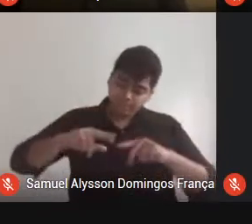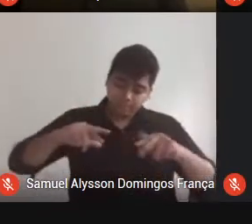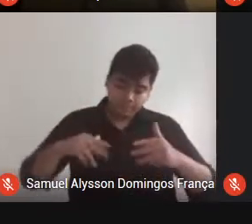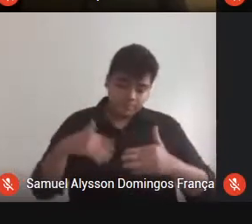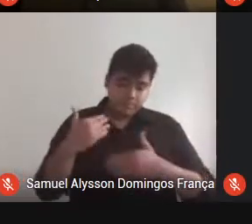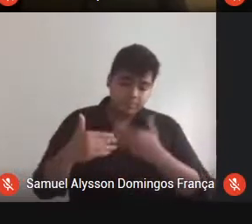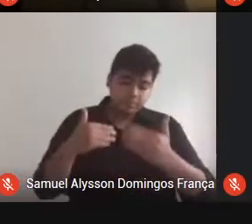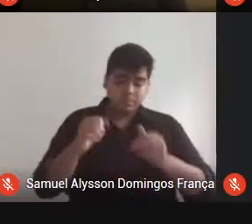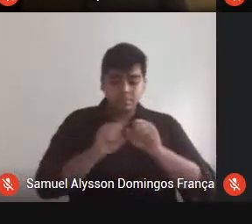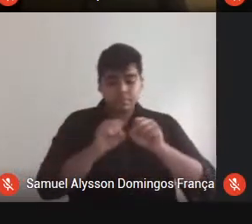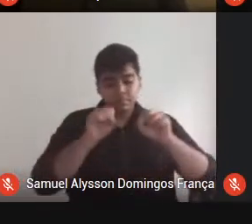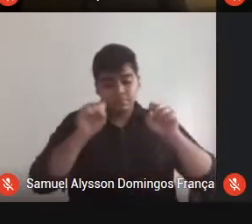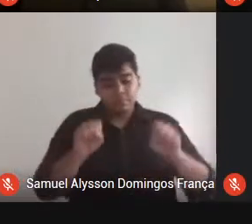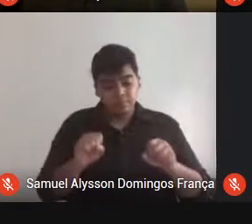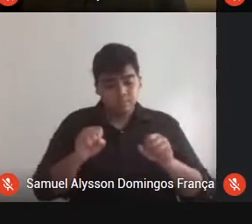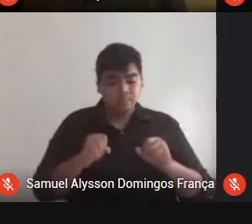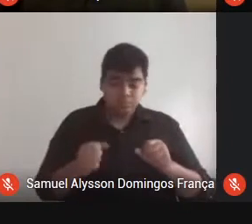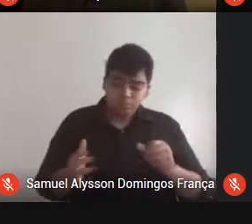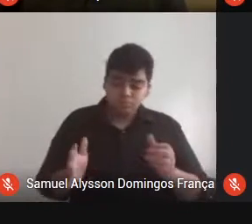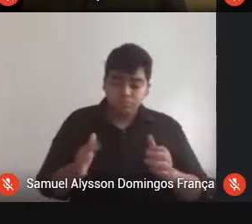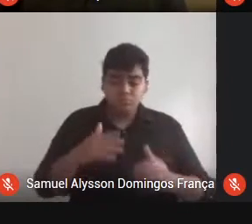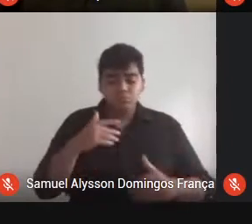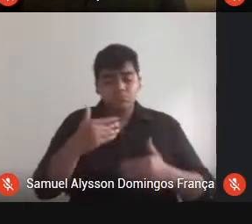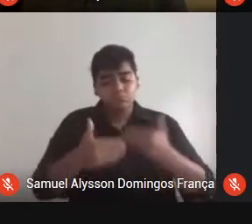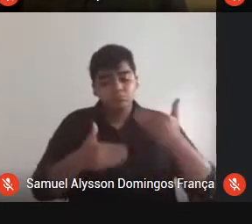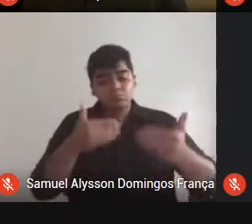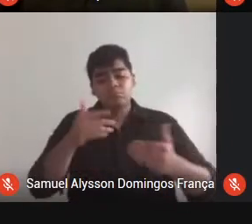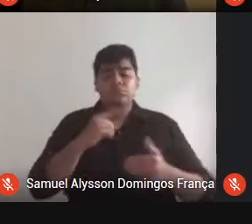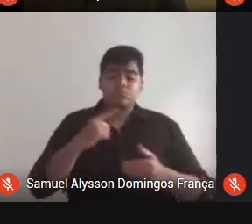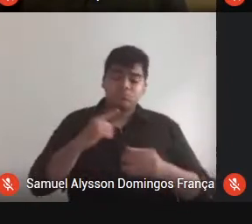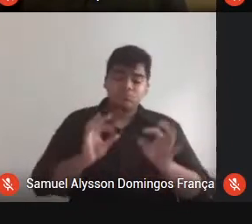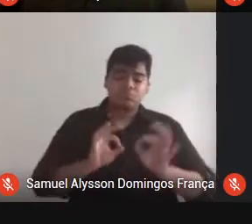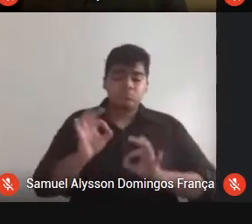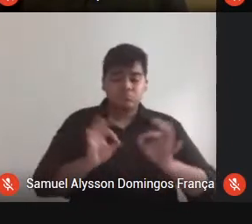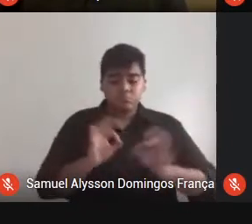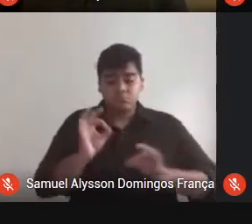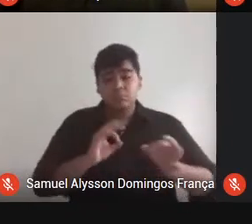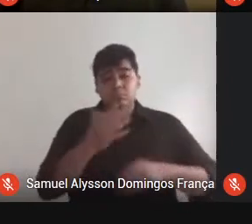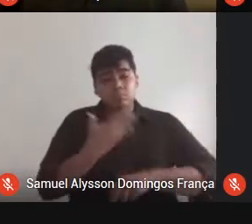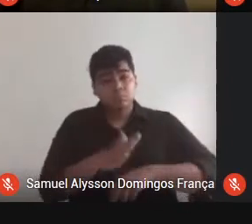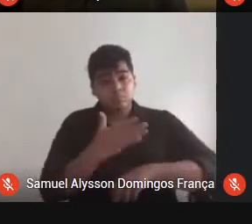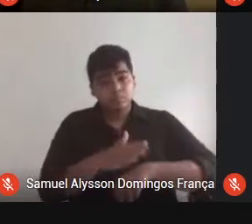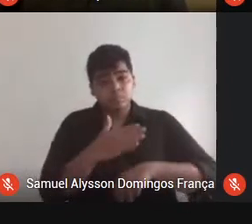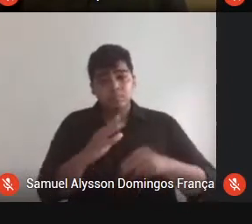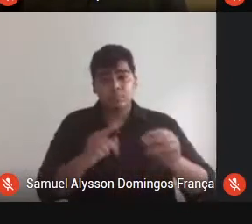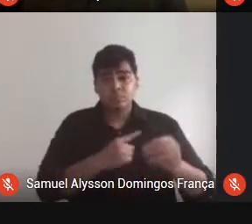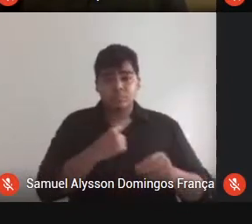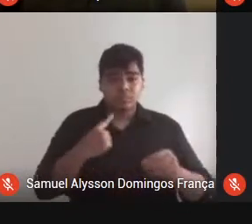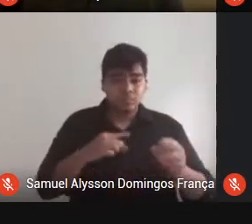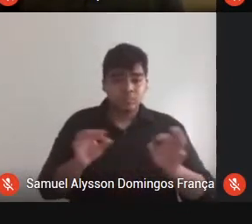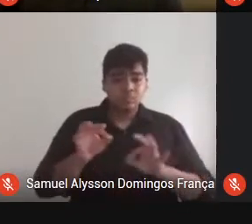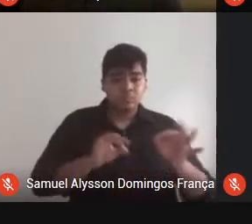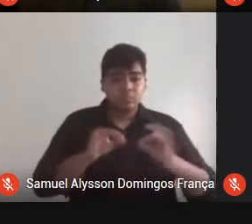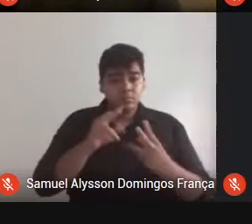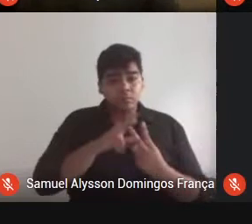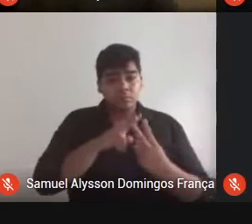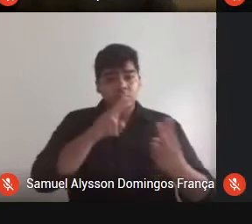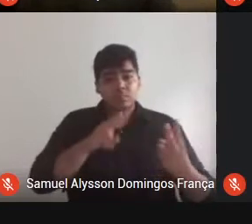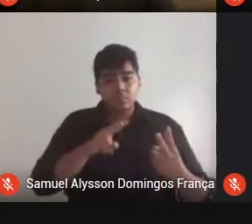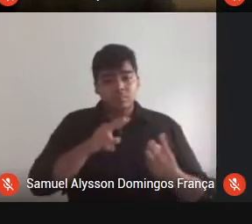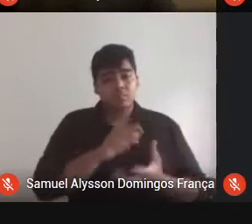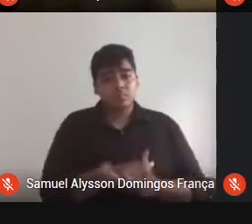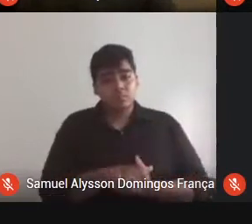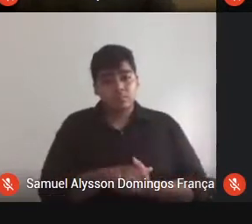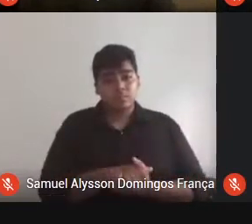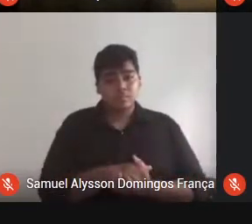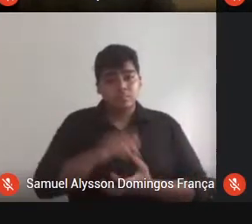para os alunos, né, esse laboratório está sendo construído, mas a gente fez com realidade virtual. Isso aqui é